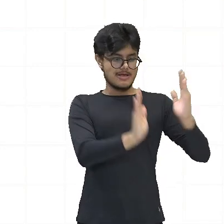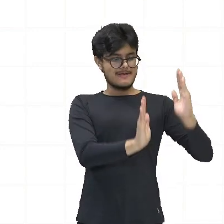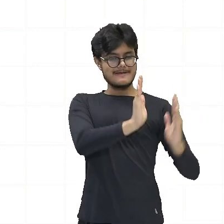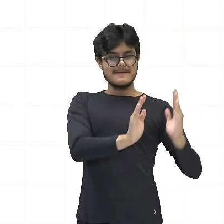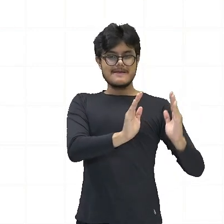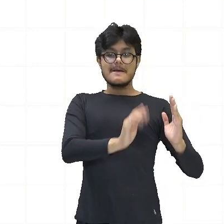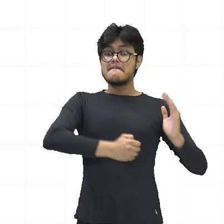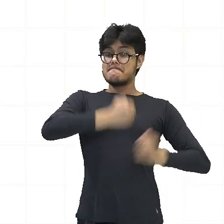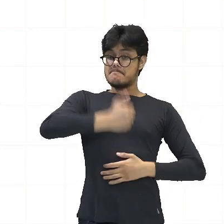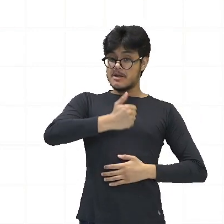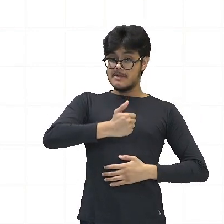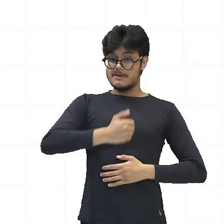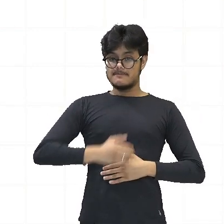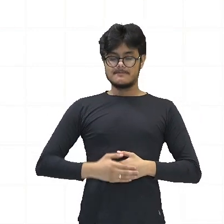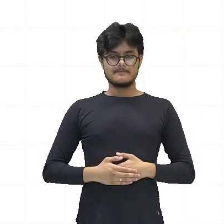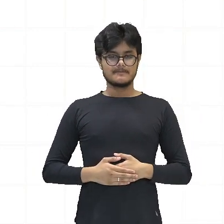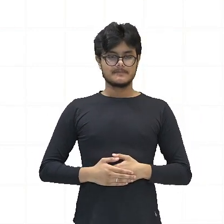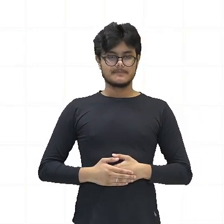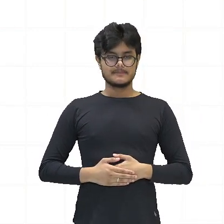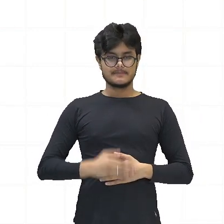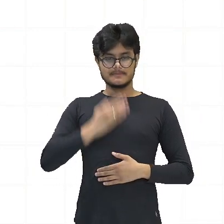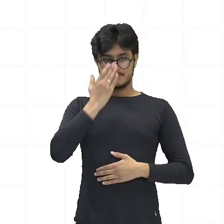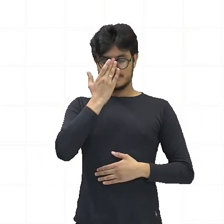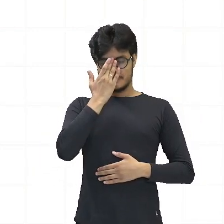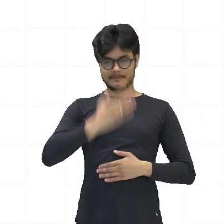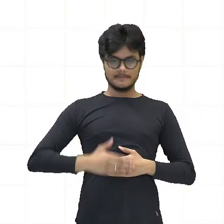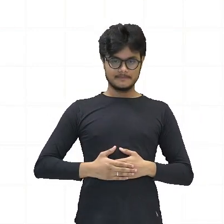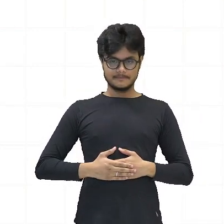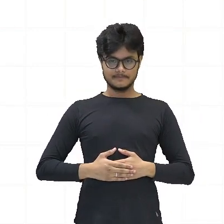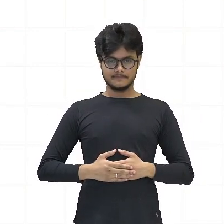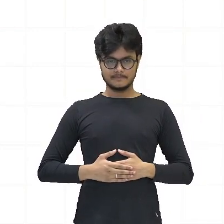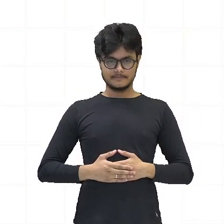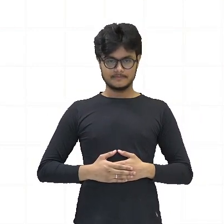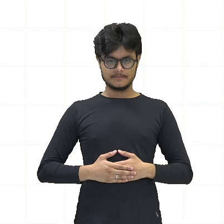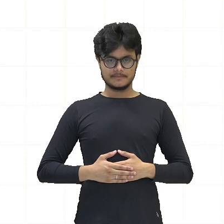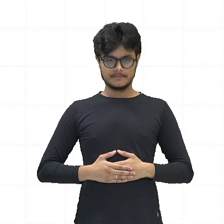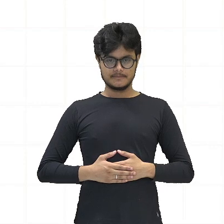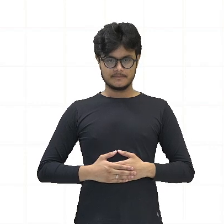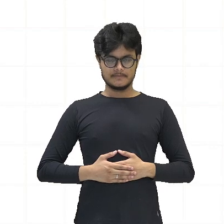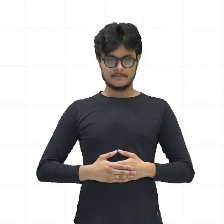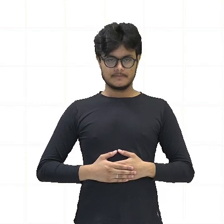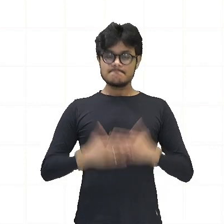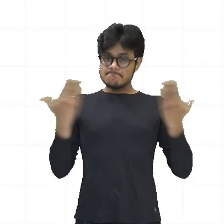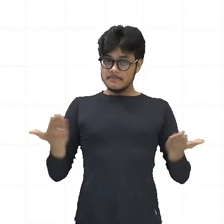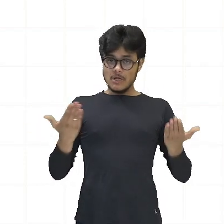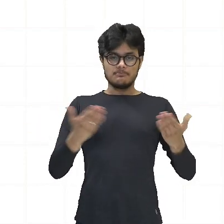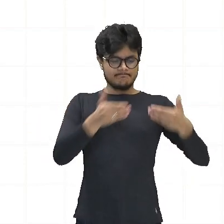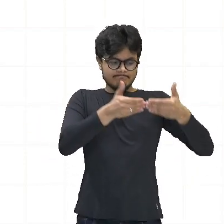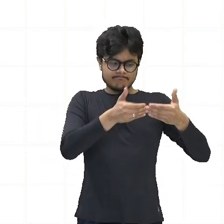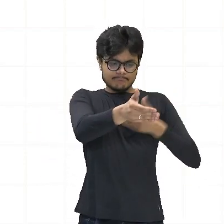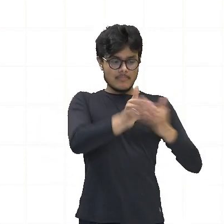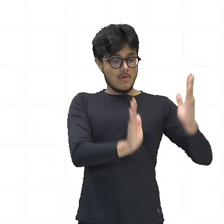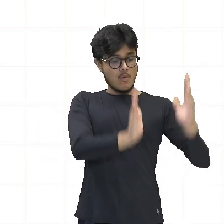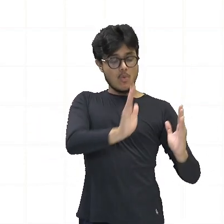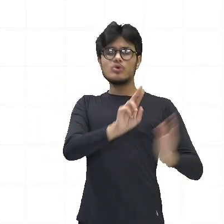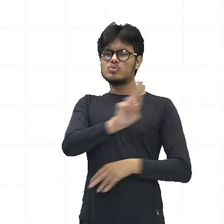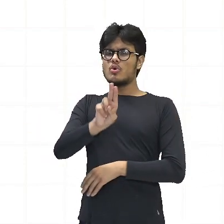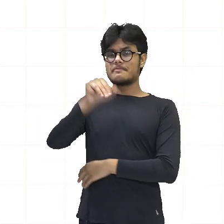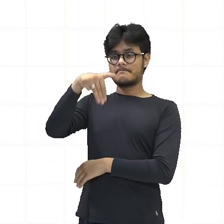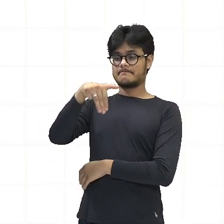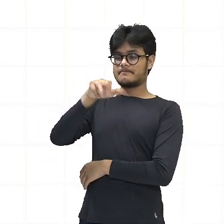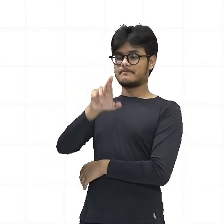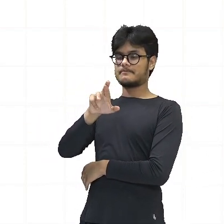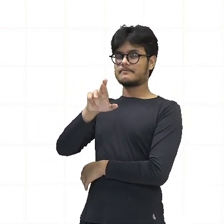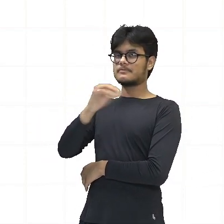o capitalismo. O capitalismo comercial, ele também é a fase do mercantilismo, né? Ele também é chamado de